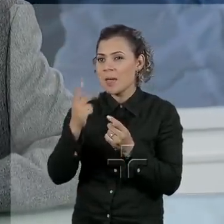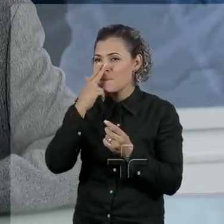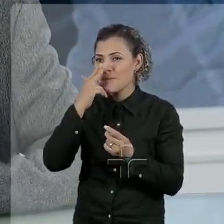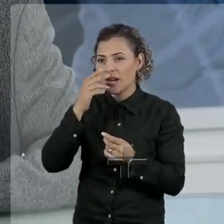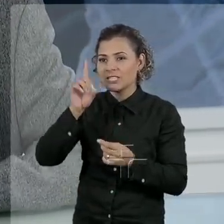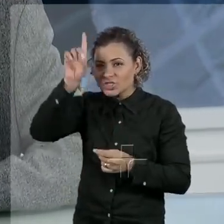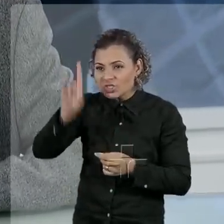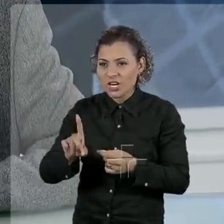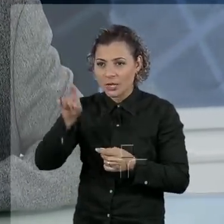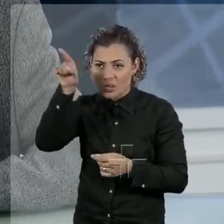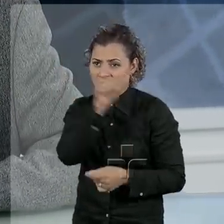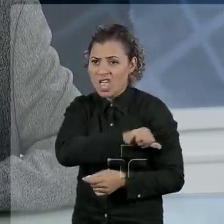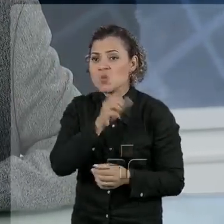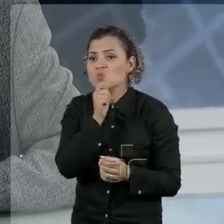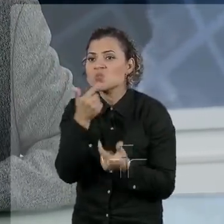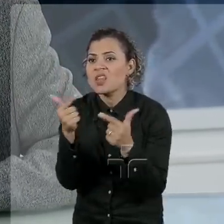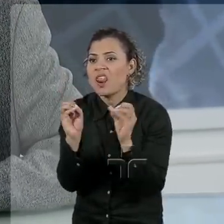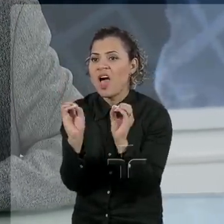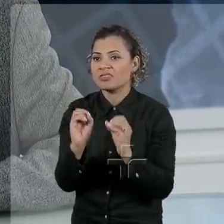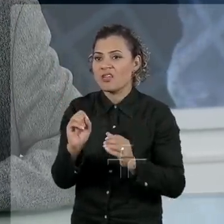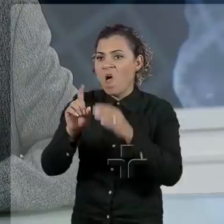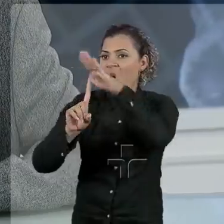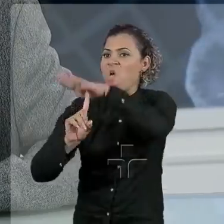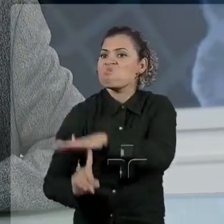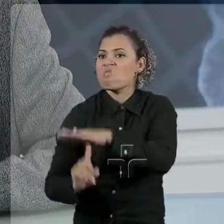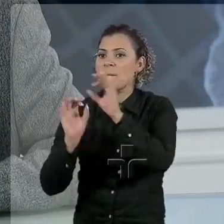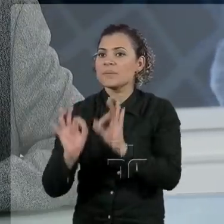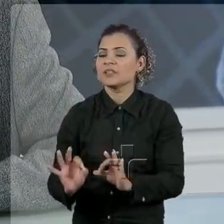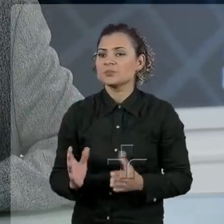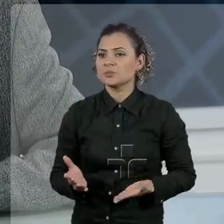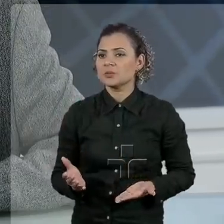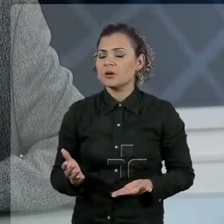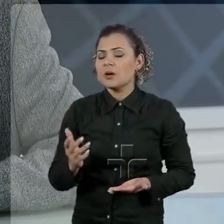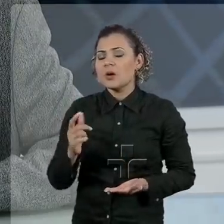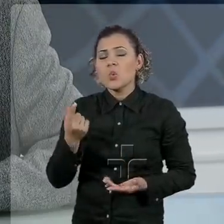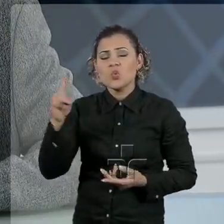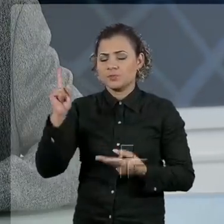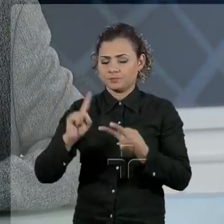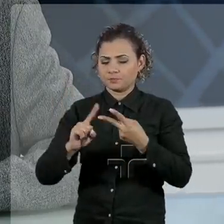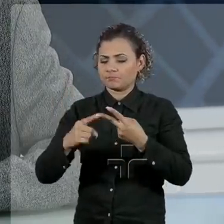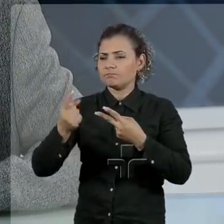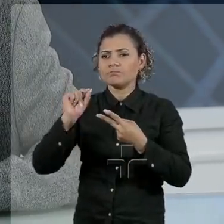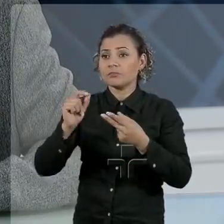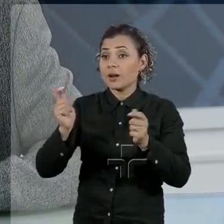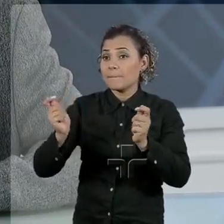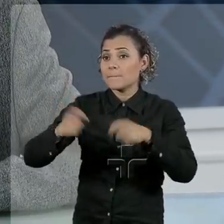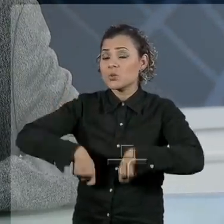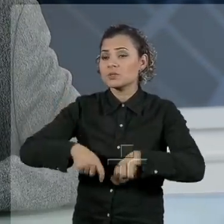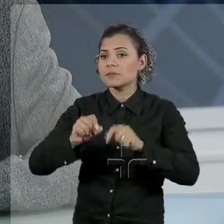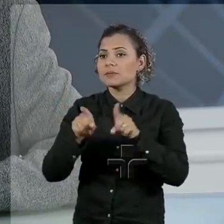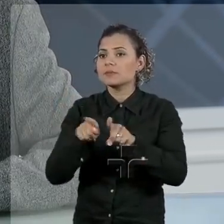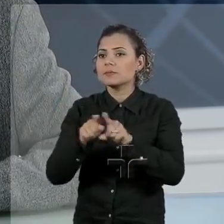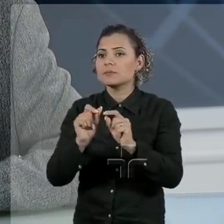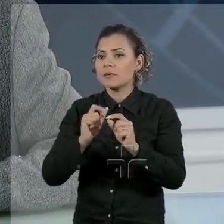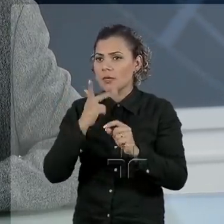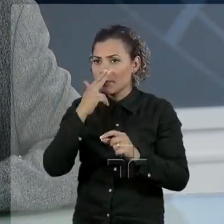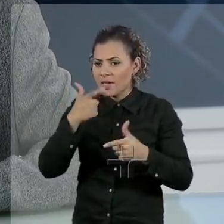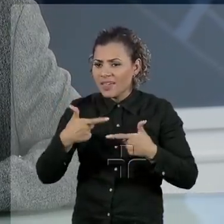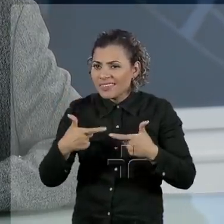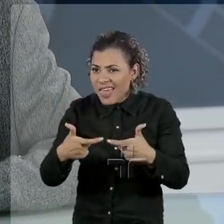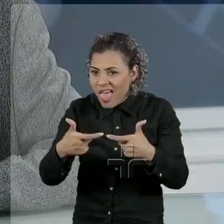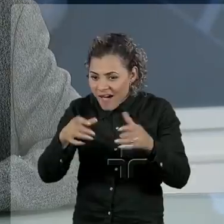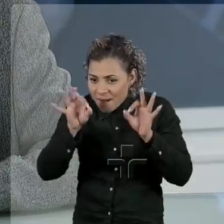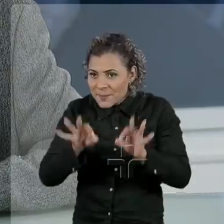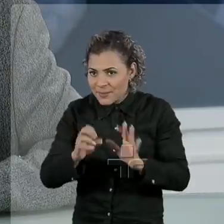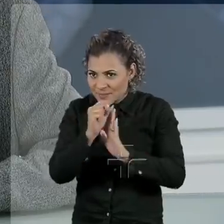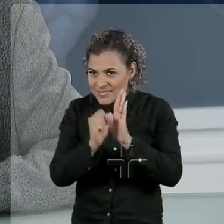Rio de Janeiro. E a última coisa que eu diria, a possibilidade de um dos tipos de guerras pensados